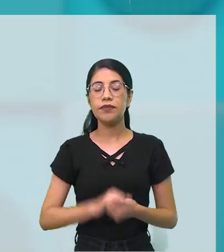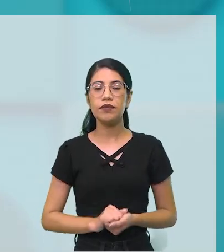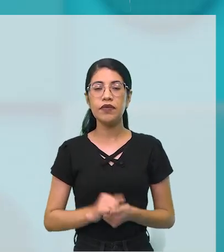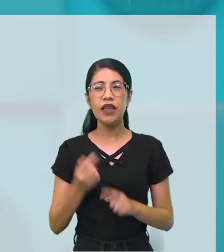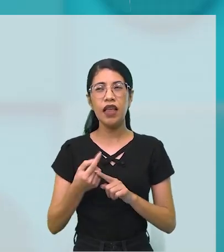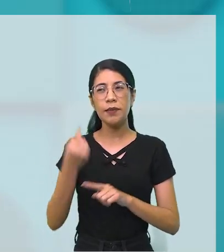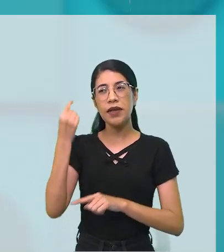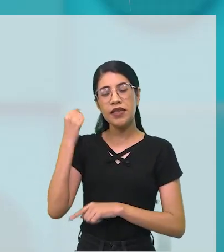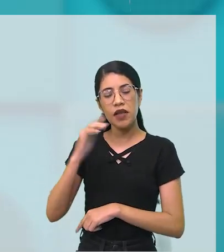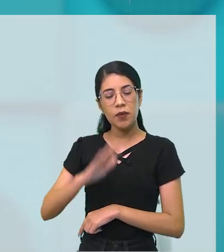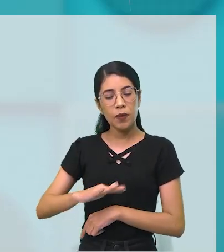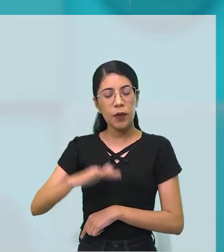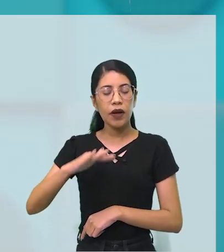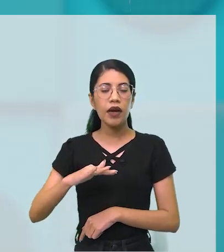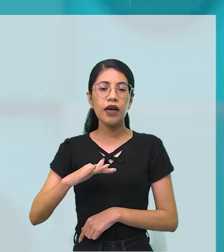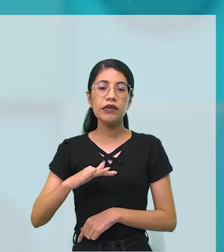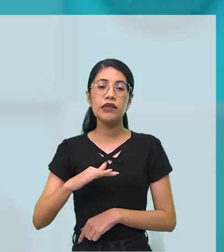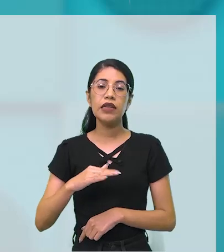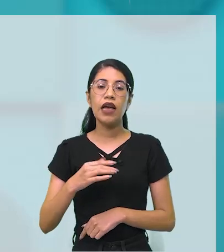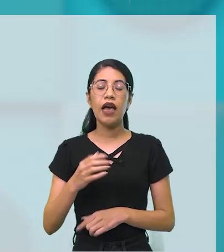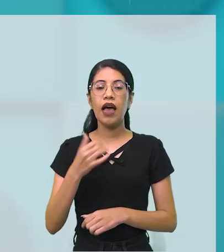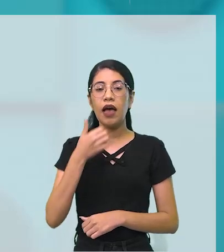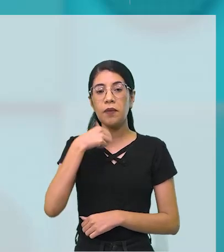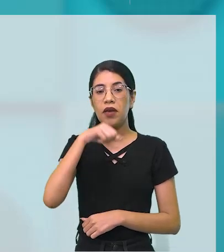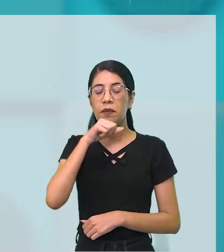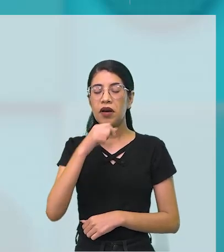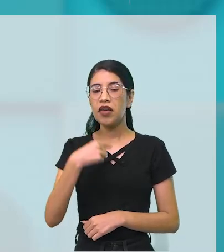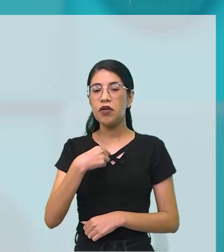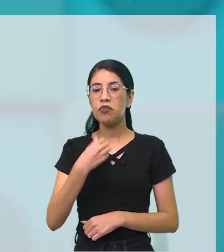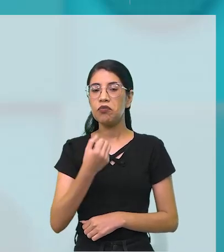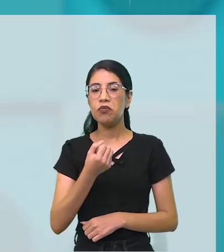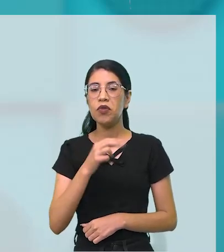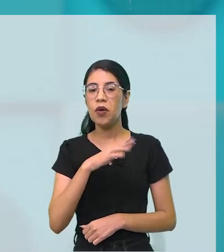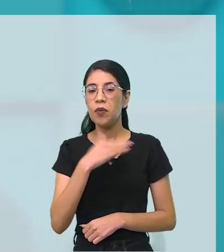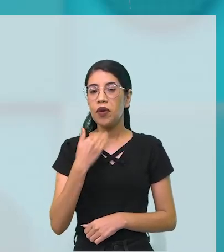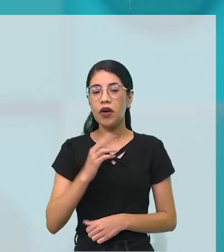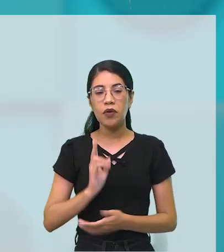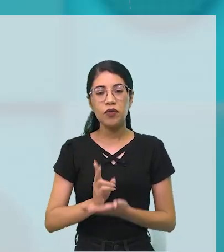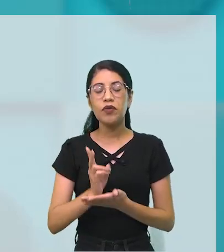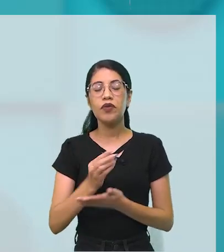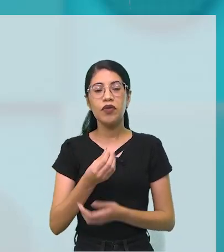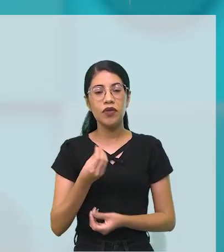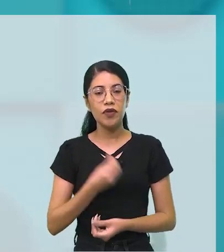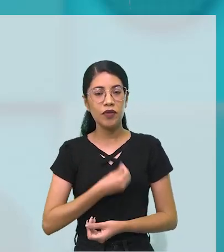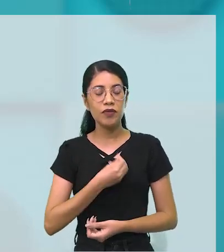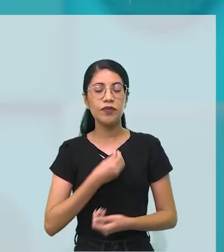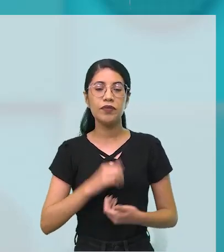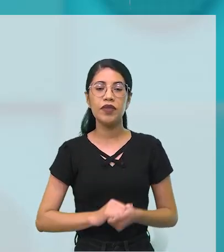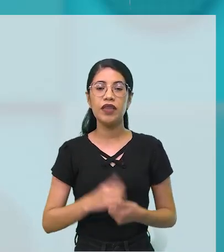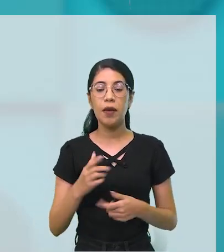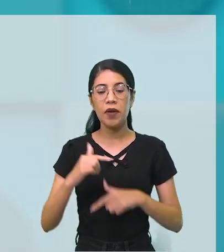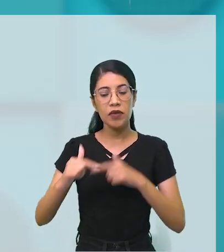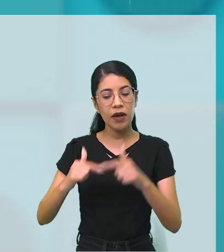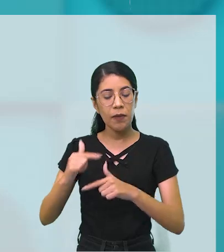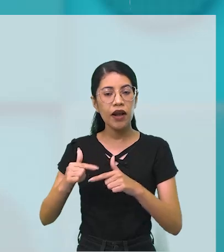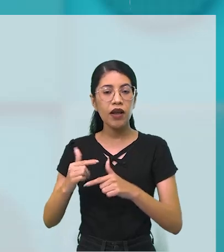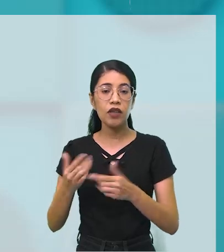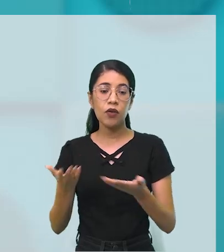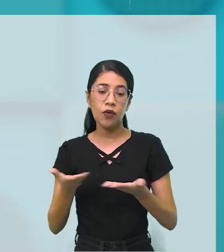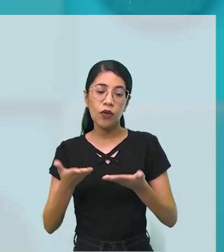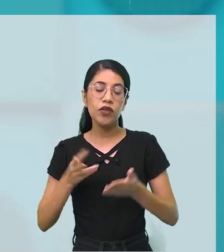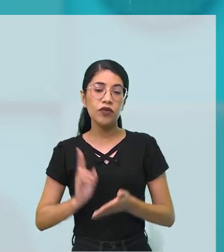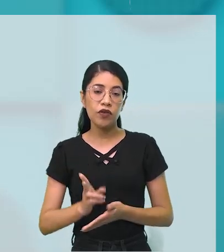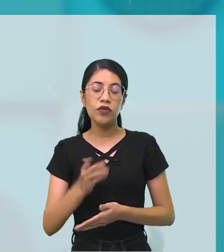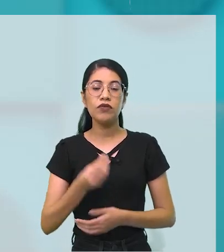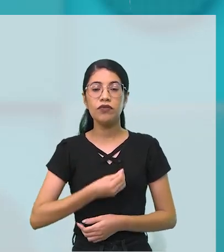era criança, a minha mãe fez isso comigo e eu não morri. Quando eu era criança, eu não brincava, porque eu tive logo que trabalhar e eu não morri. Eu tô